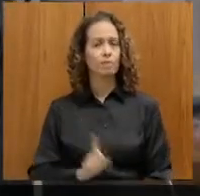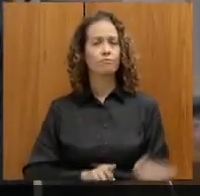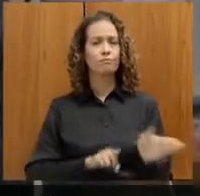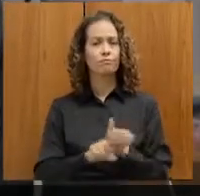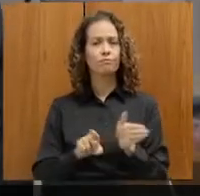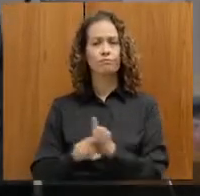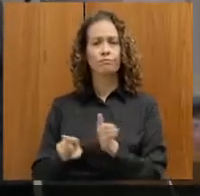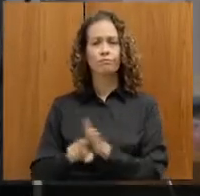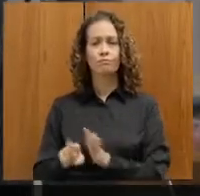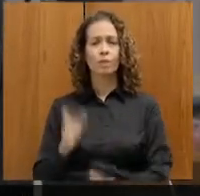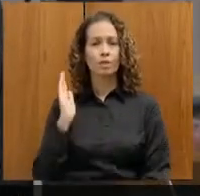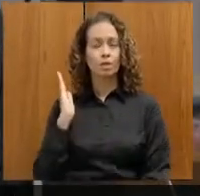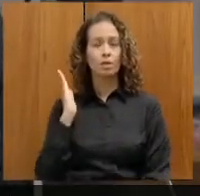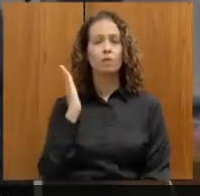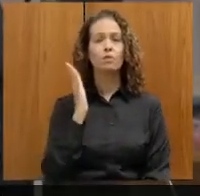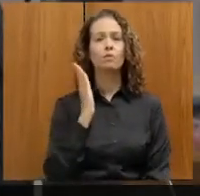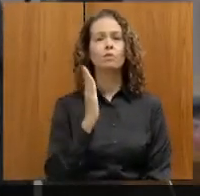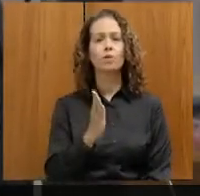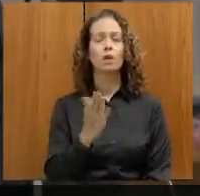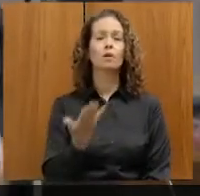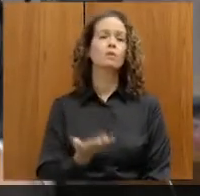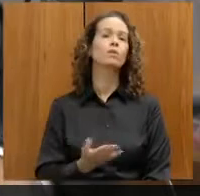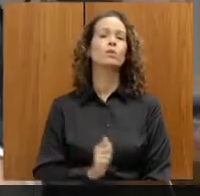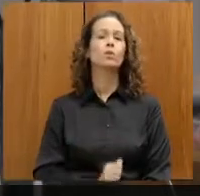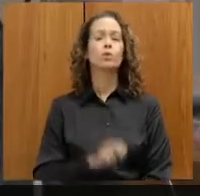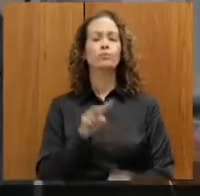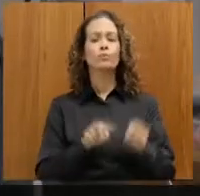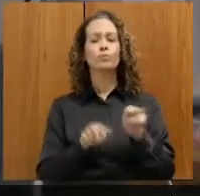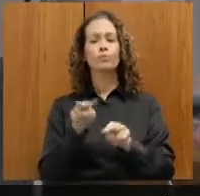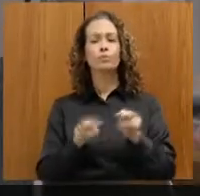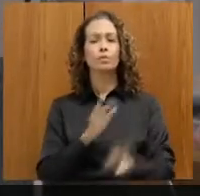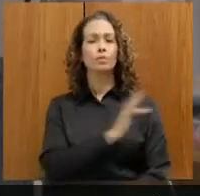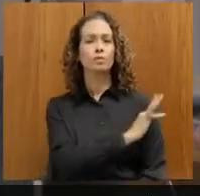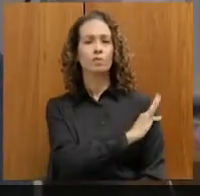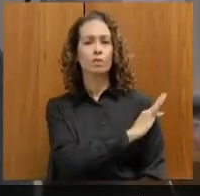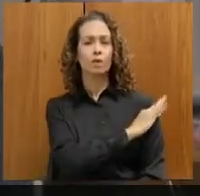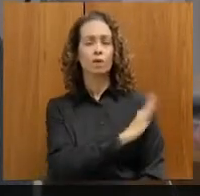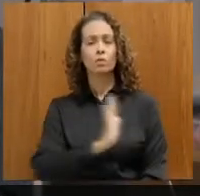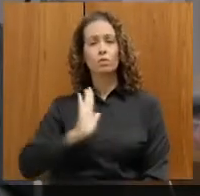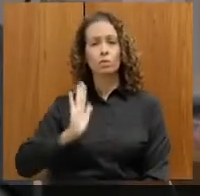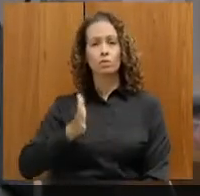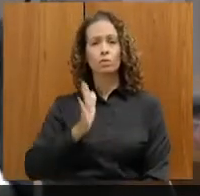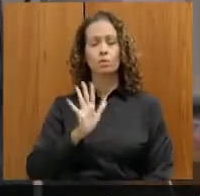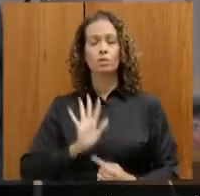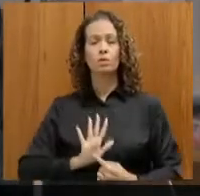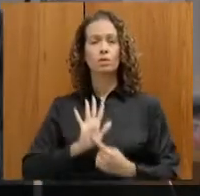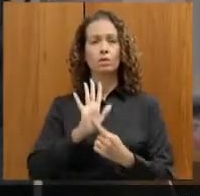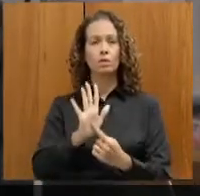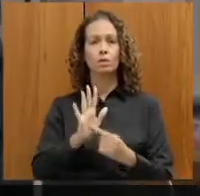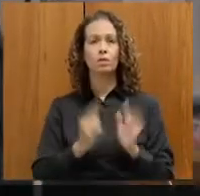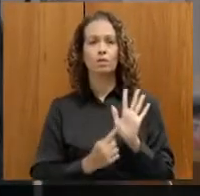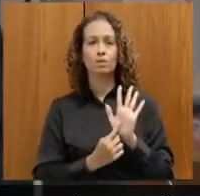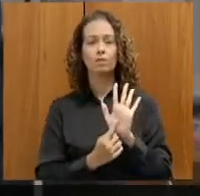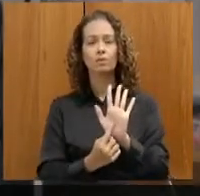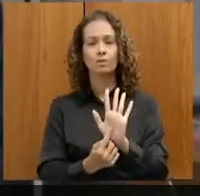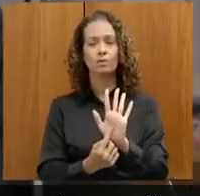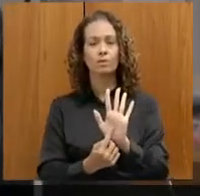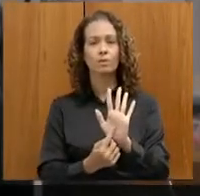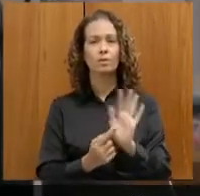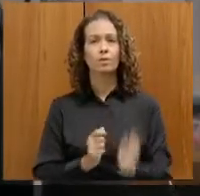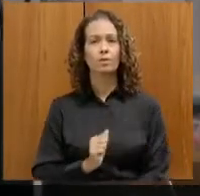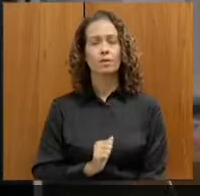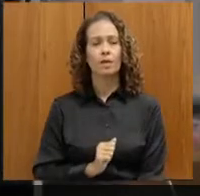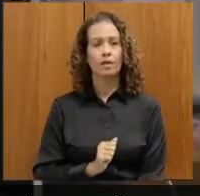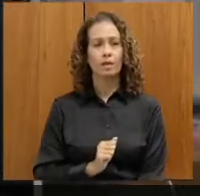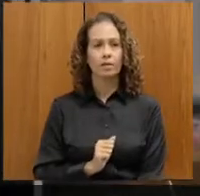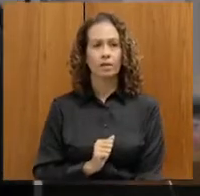irei direto ao regime de recuperação fiscal que embora só tenha falado na apresentação mas ainda paira em algumas dúvidas por